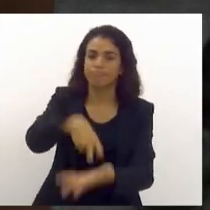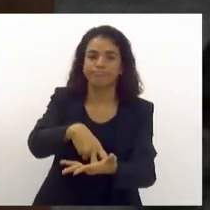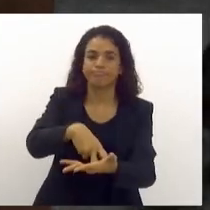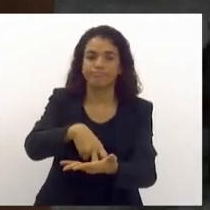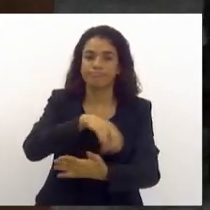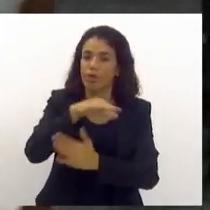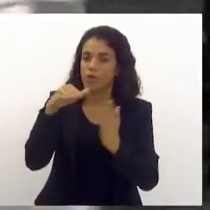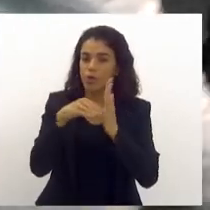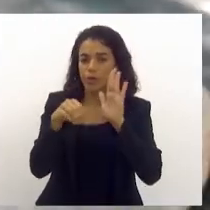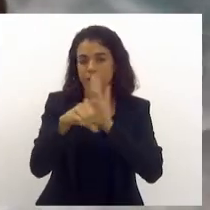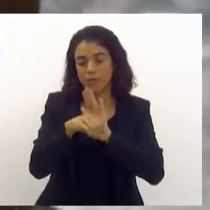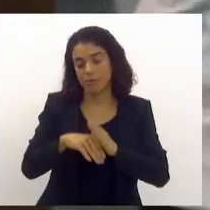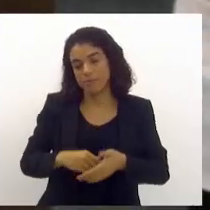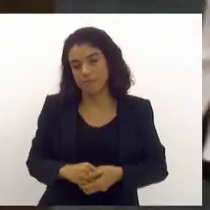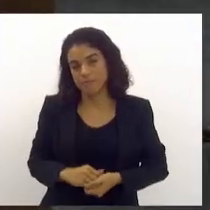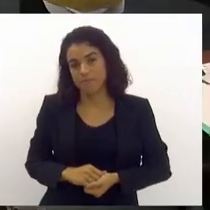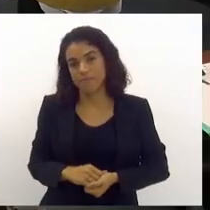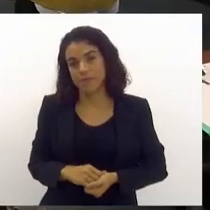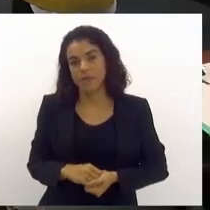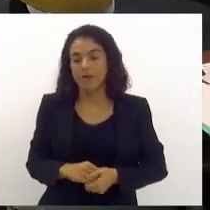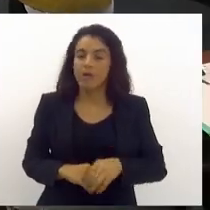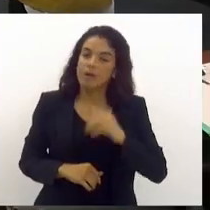crimes. Muito obrigado, deputado Verônica.